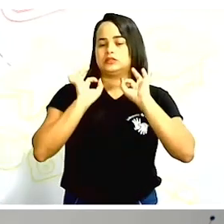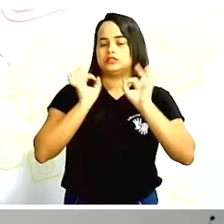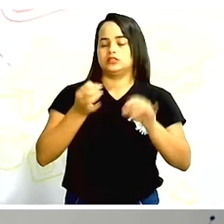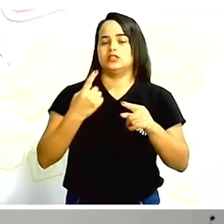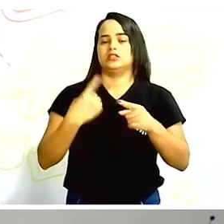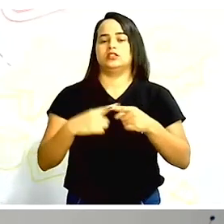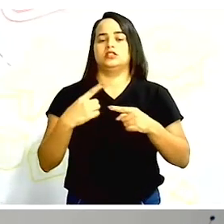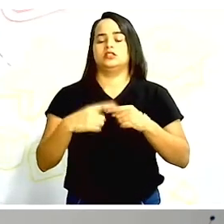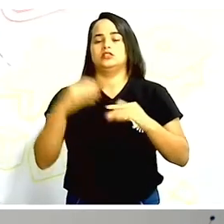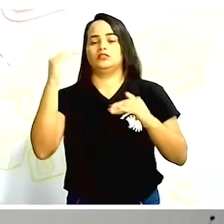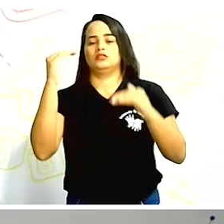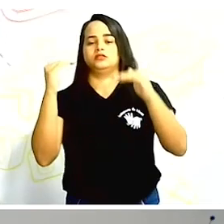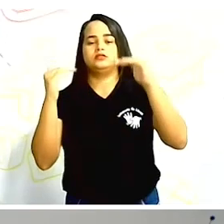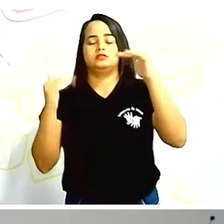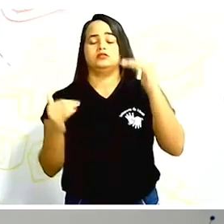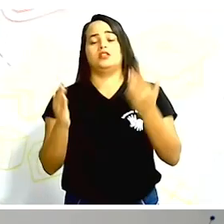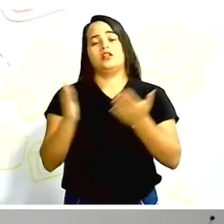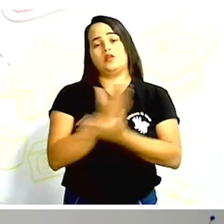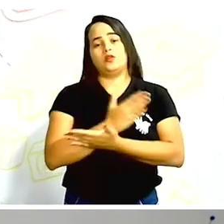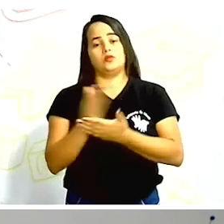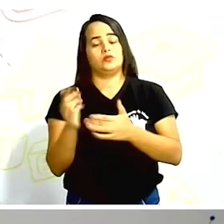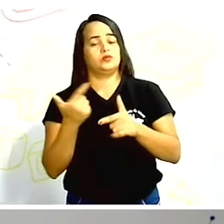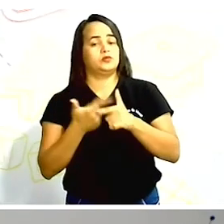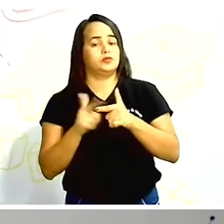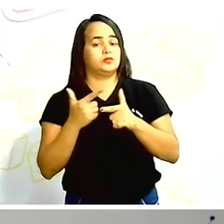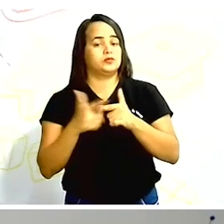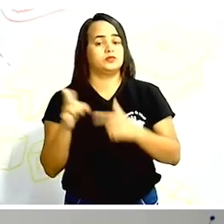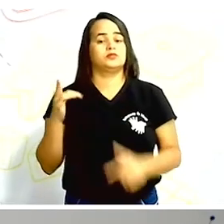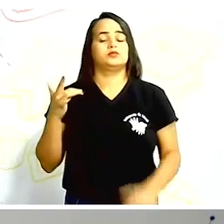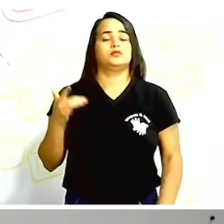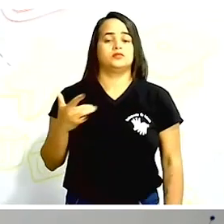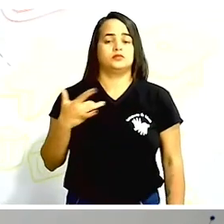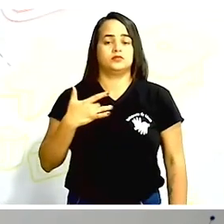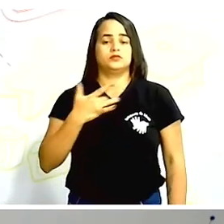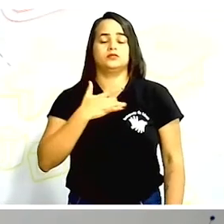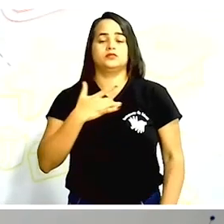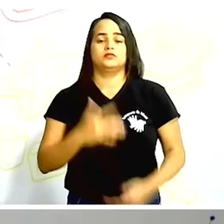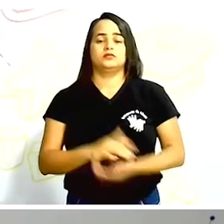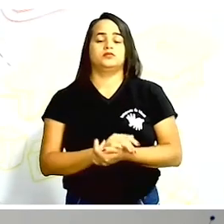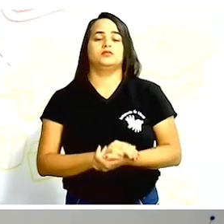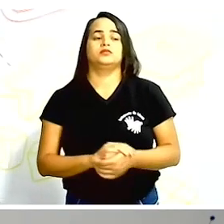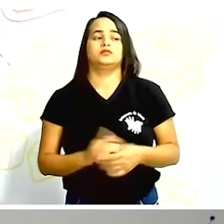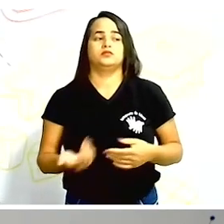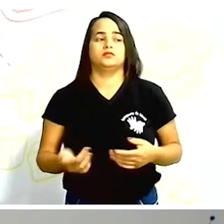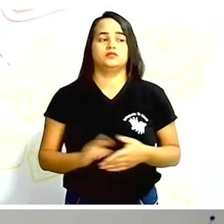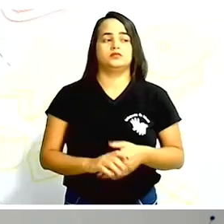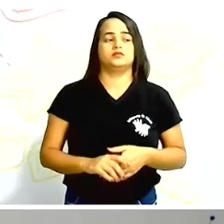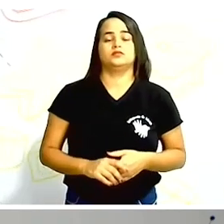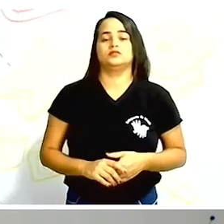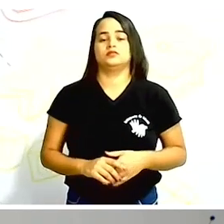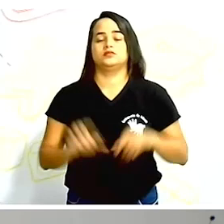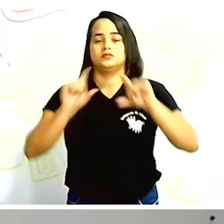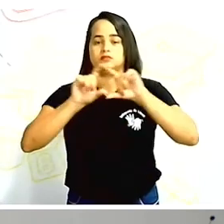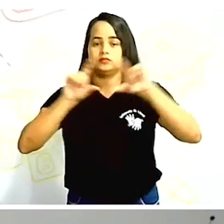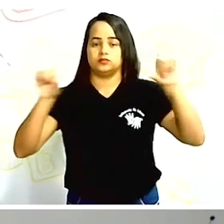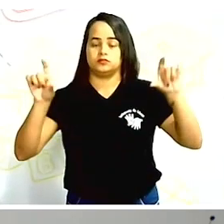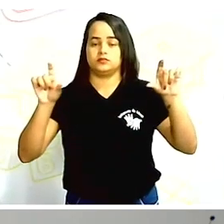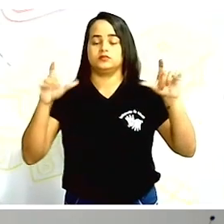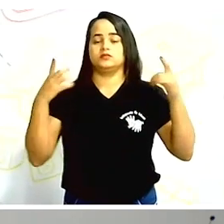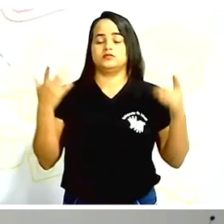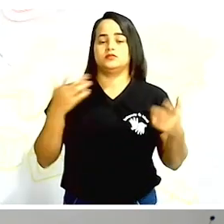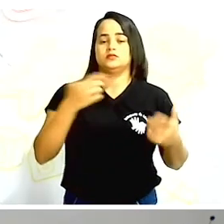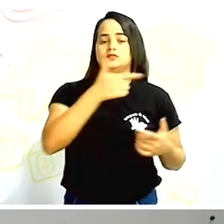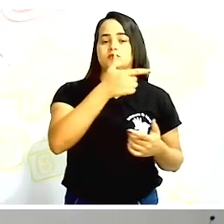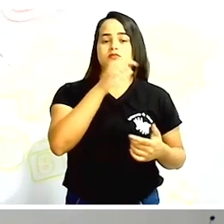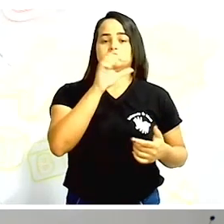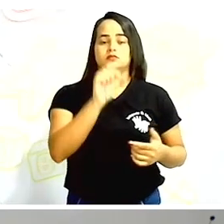dosagem pode indicar alguns problemas de saúde. Aí na imagem abaixo, vocês vão ver aí o nível de testosterona de acordo com a idade, com os 20